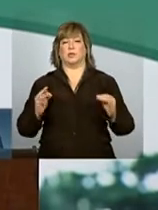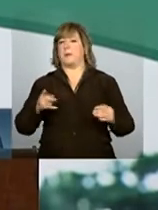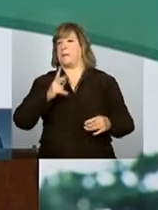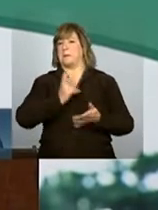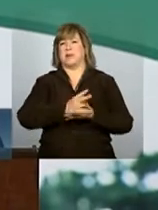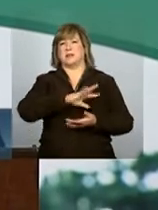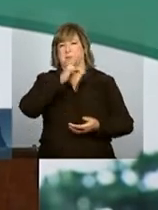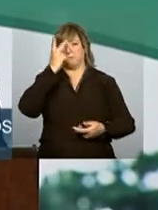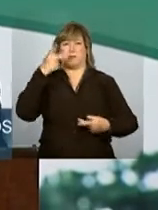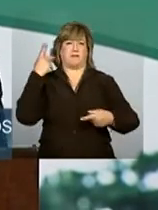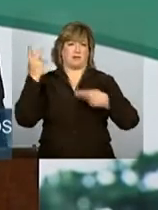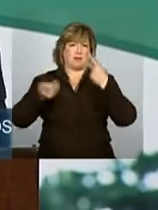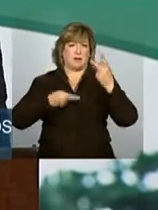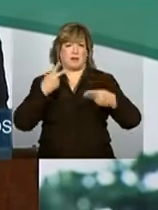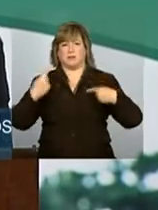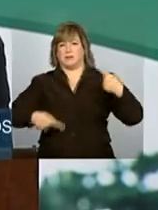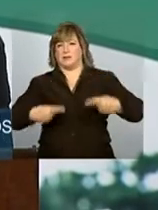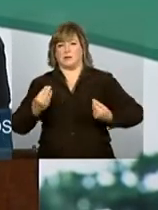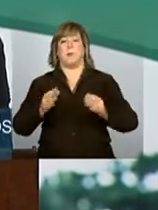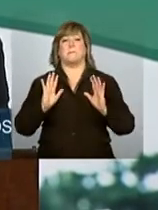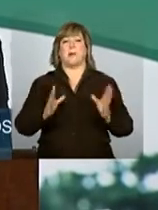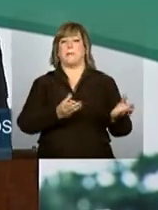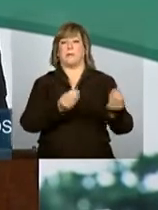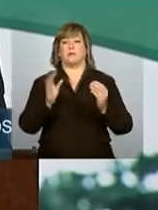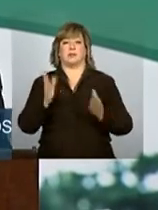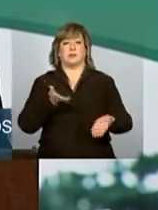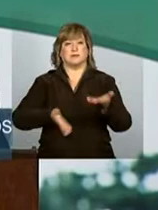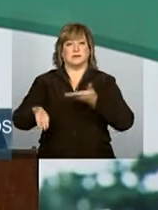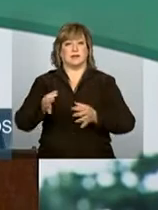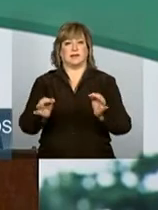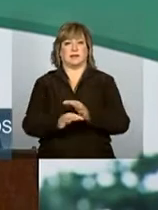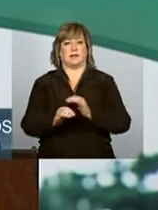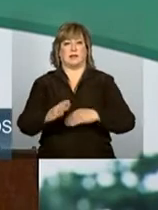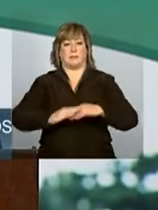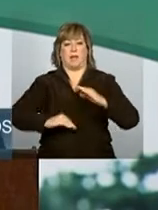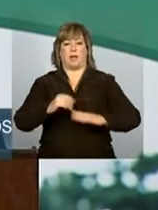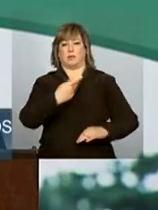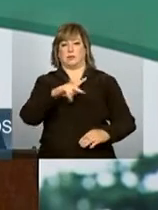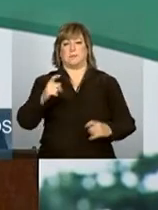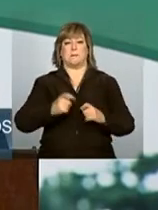polêmica, milhares de brasileiros já estão sendo tratados por essas mãos.